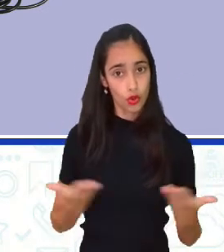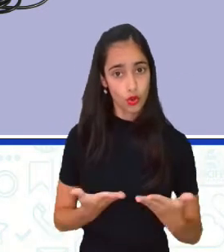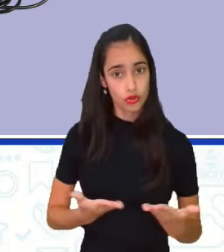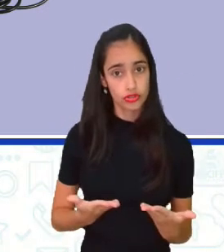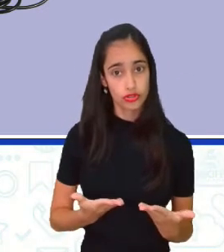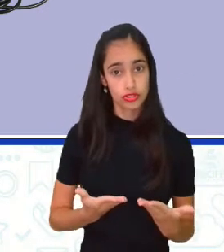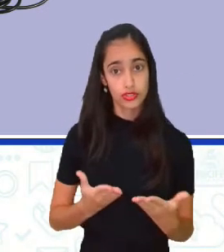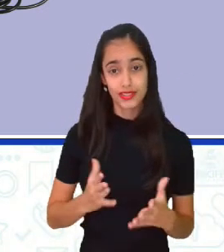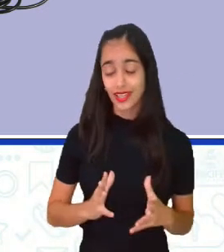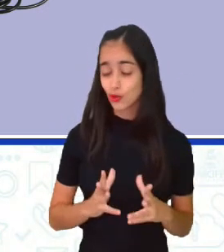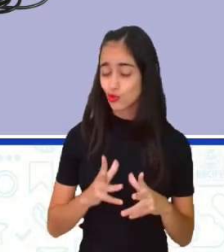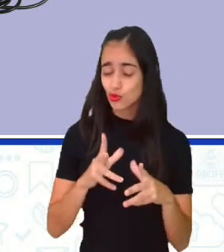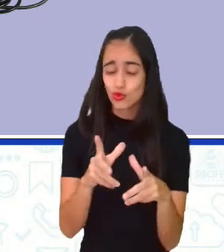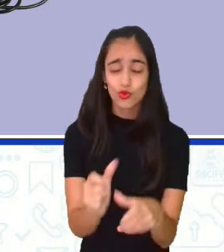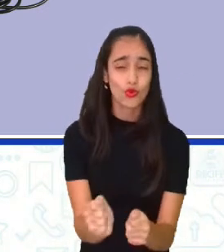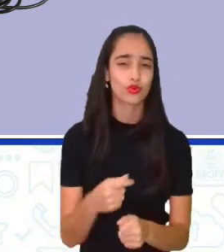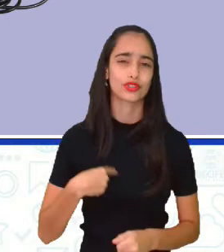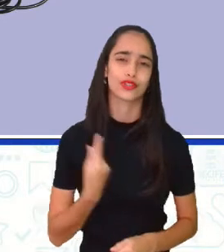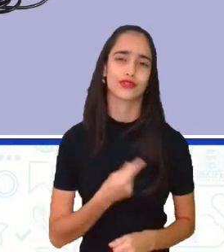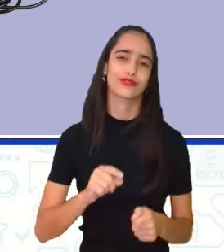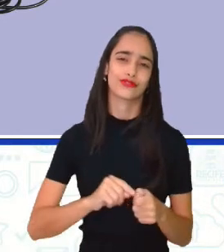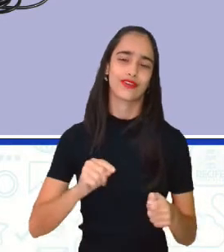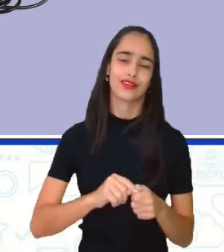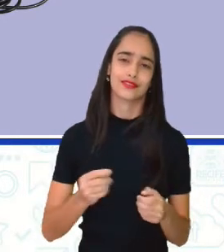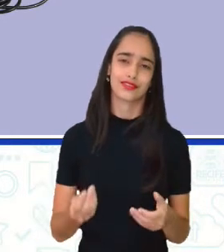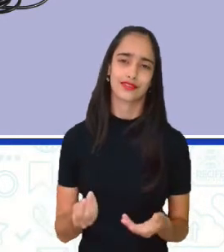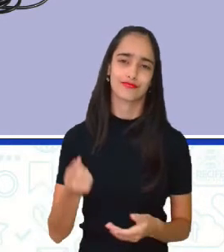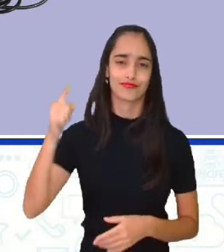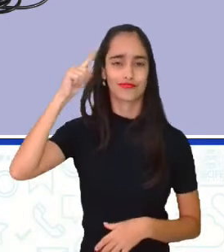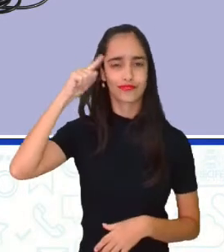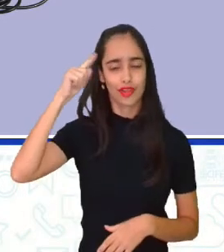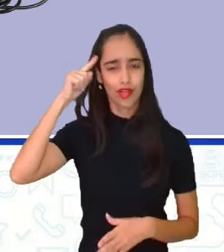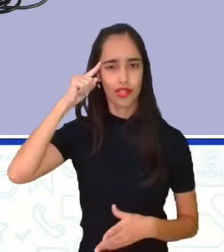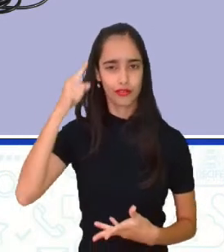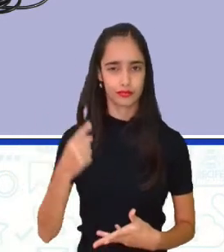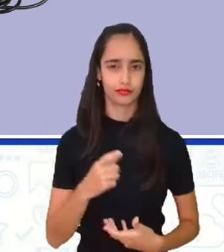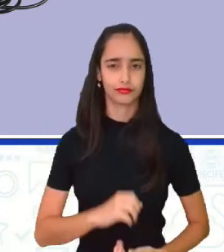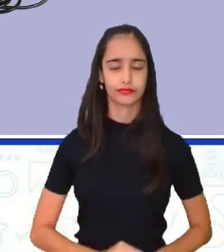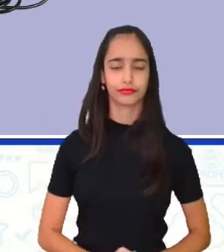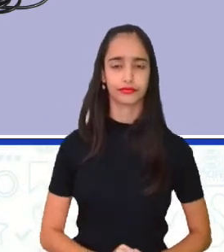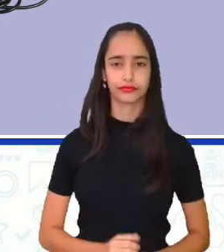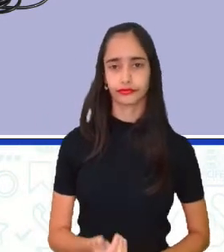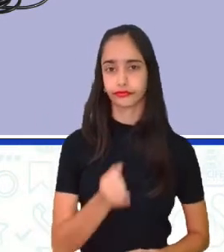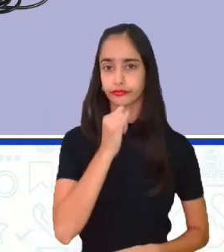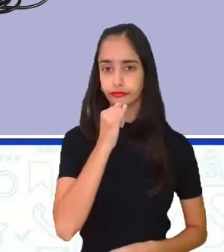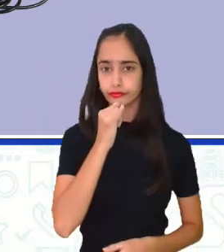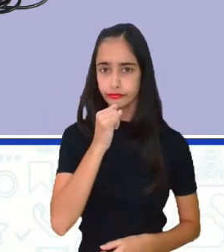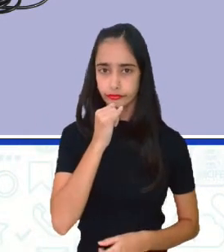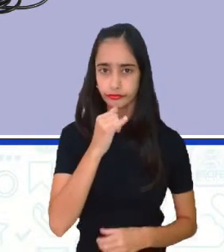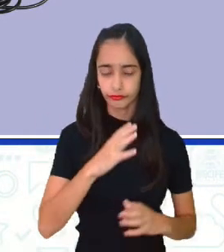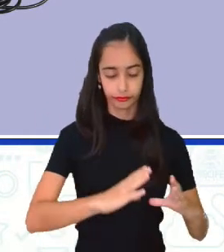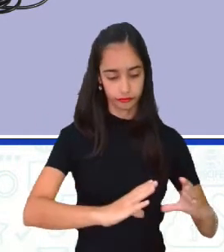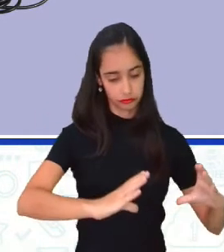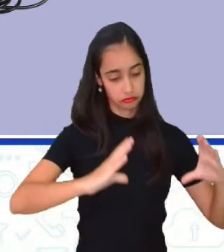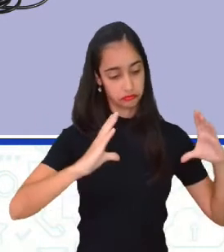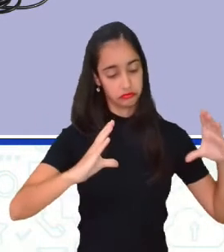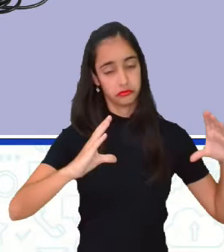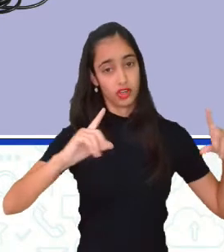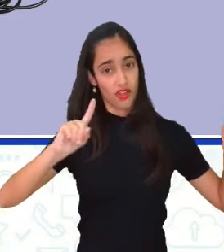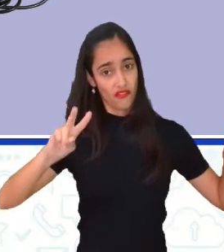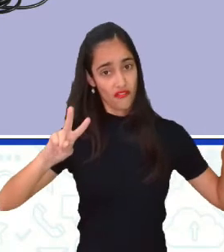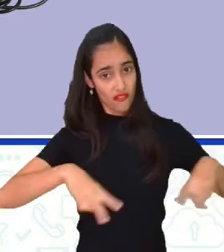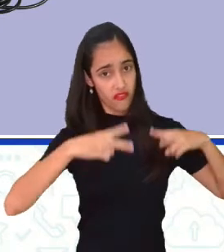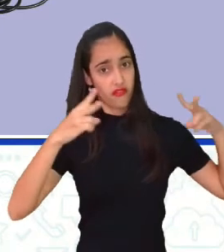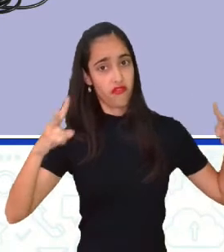que fazemos no nosso cotidiano, né? Como exemplo, eu mostrei para vocês o ventilador, nós utilizamos a